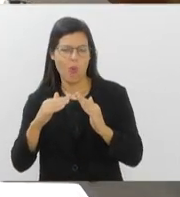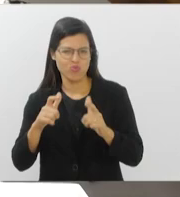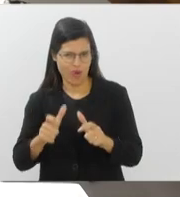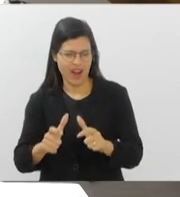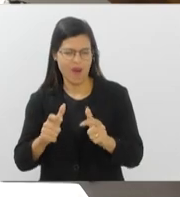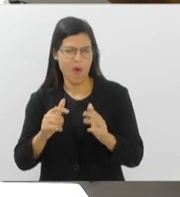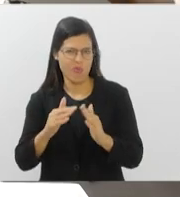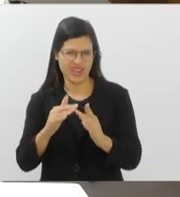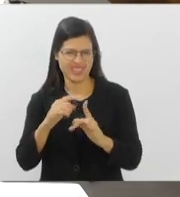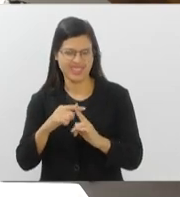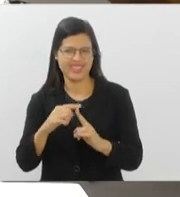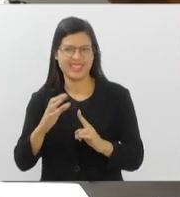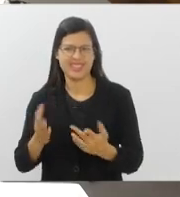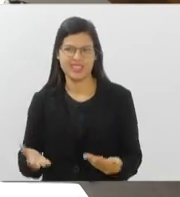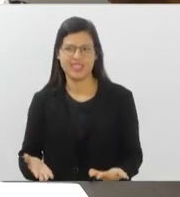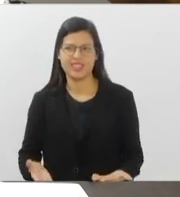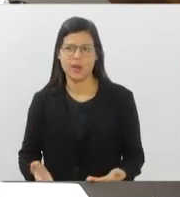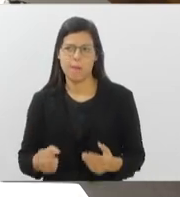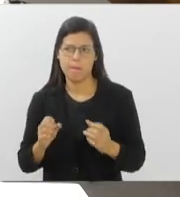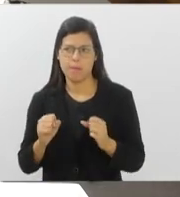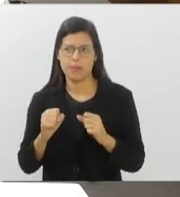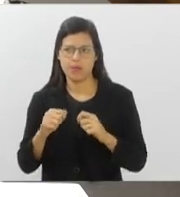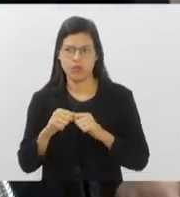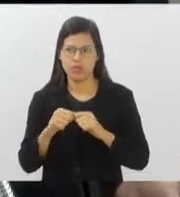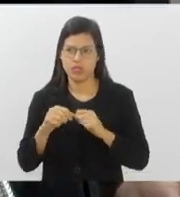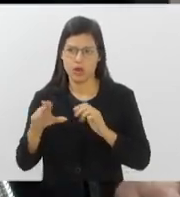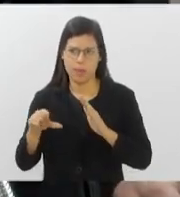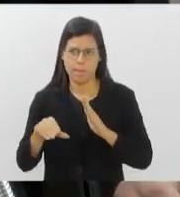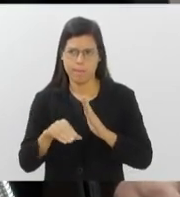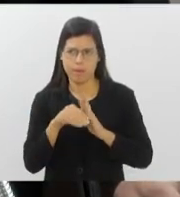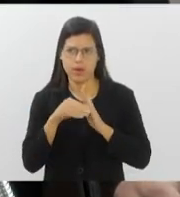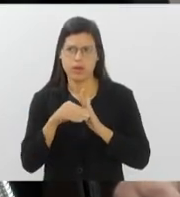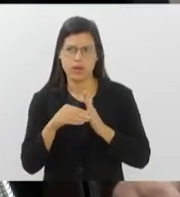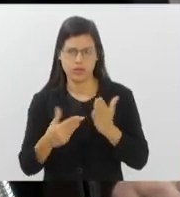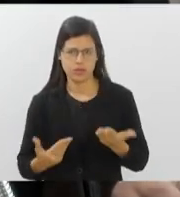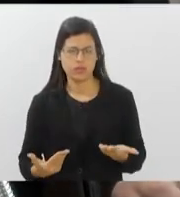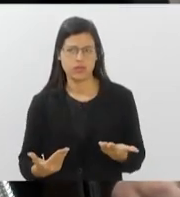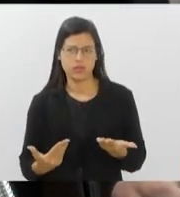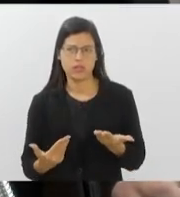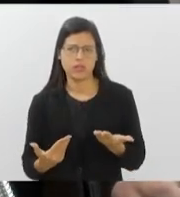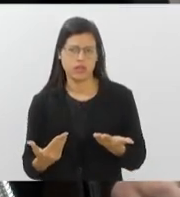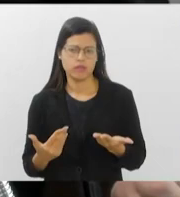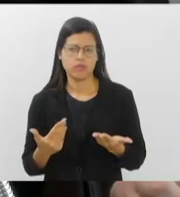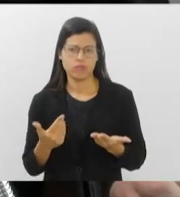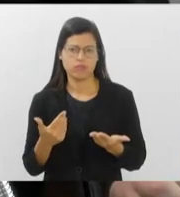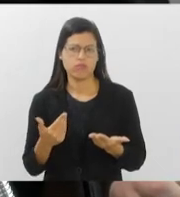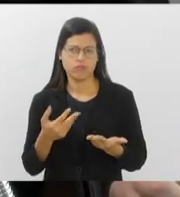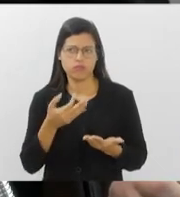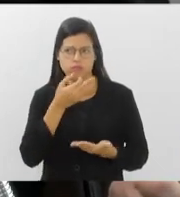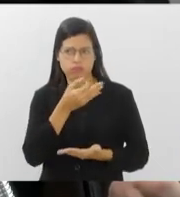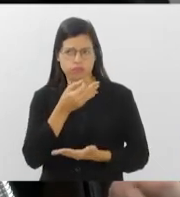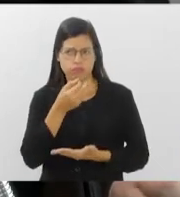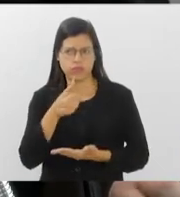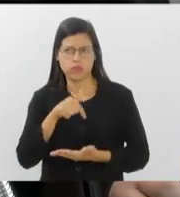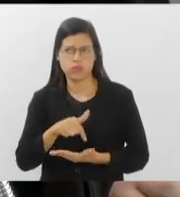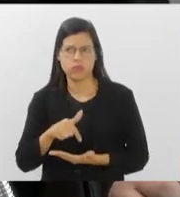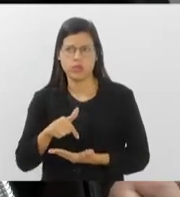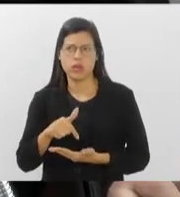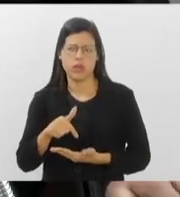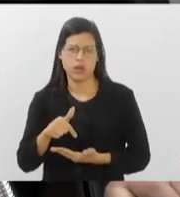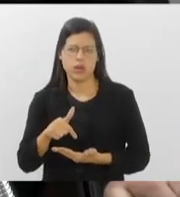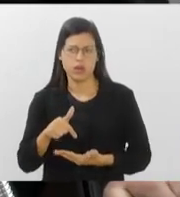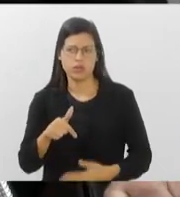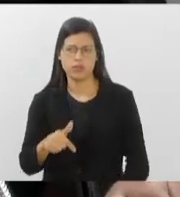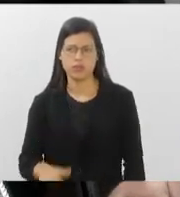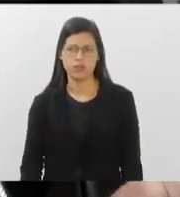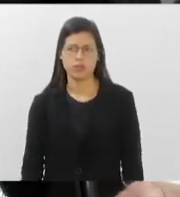emendas, mas em tese poderia fazer a emenda que isso sempre sugere, que não traz gravame para o imóvel. Pode incluir